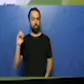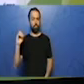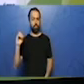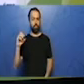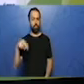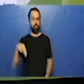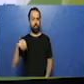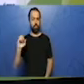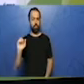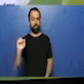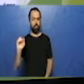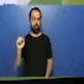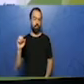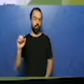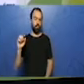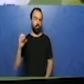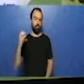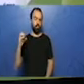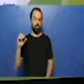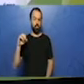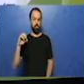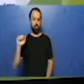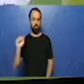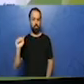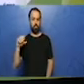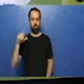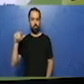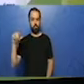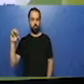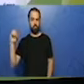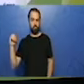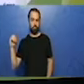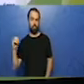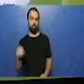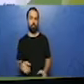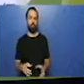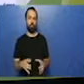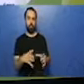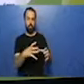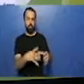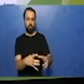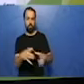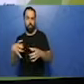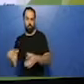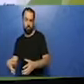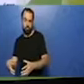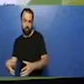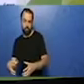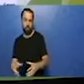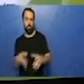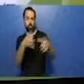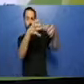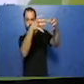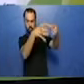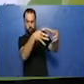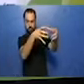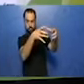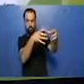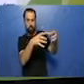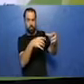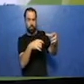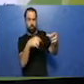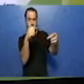a gente precisa da diferença de pressão. Então, um recipiente, né, contendo a mistura, ele deve ficar